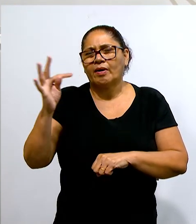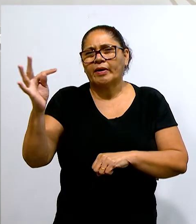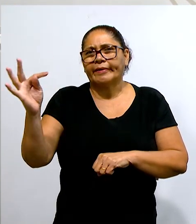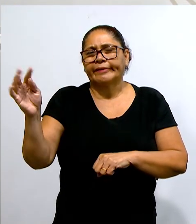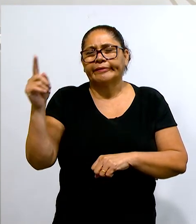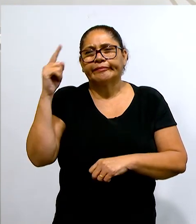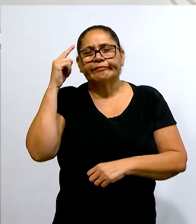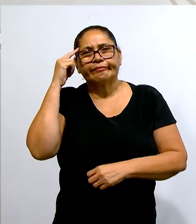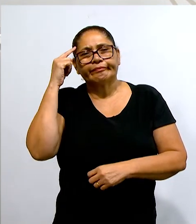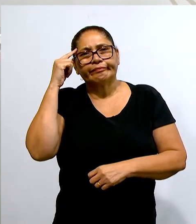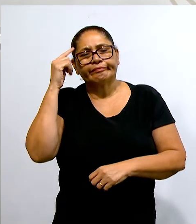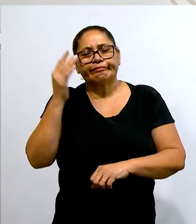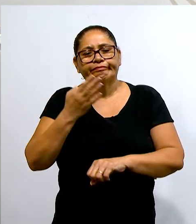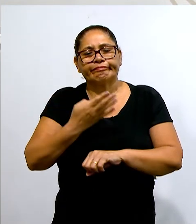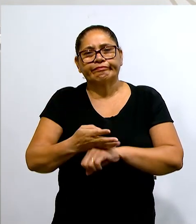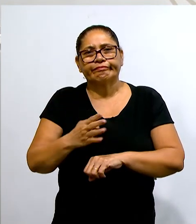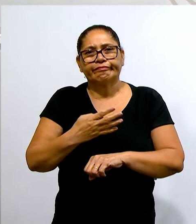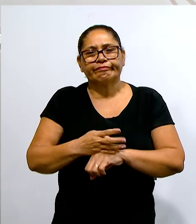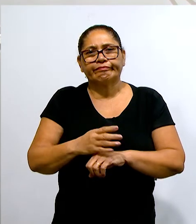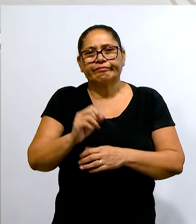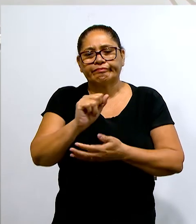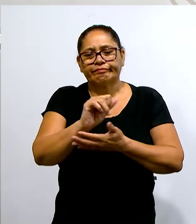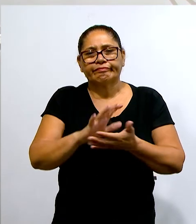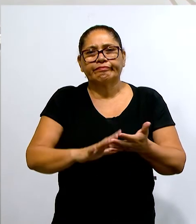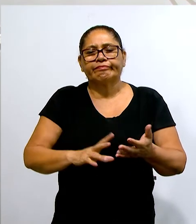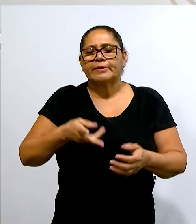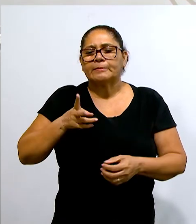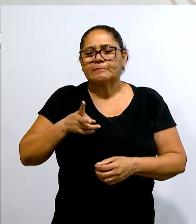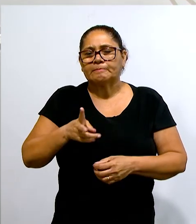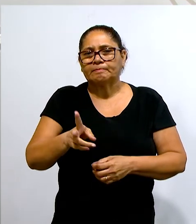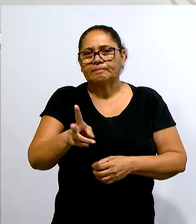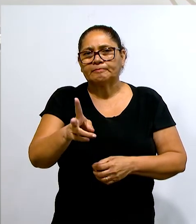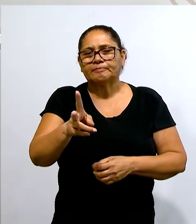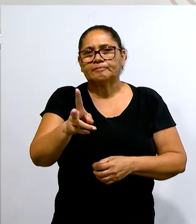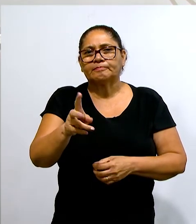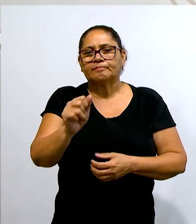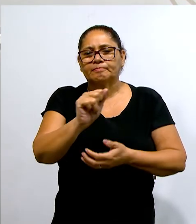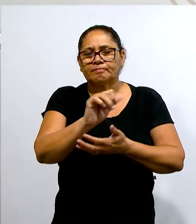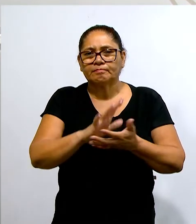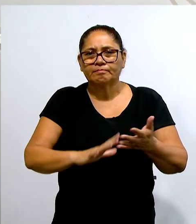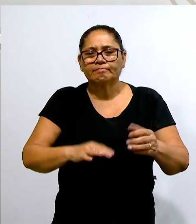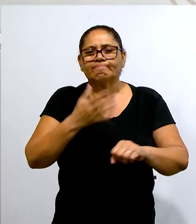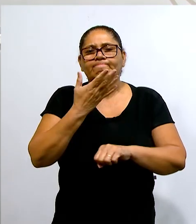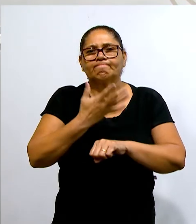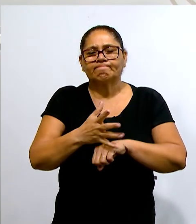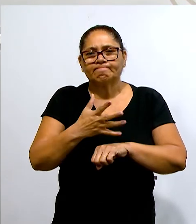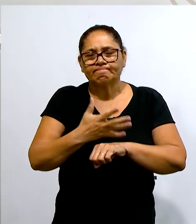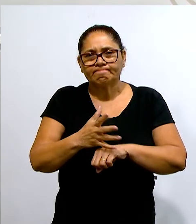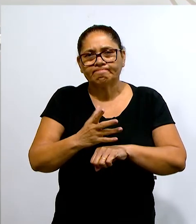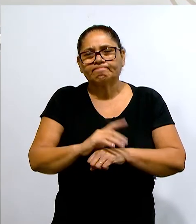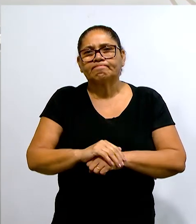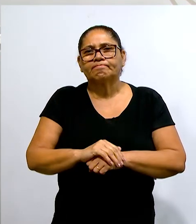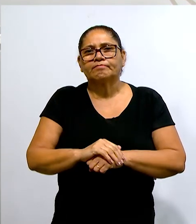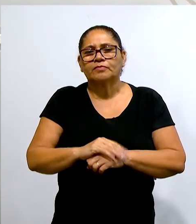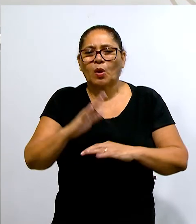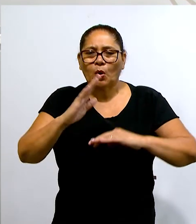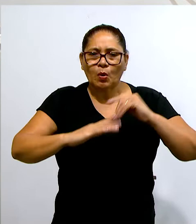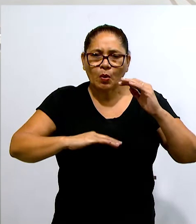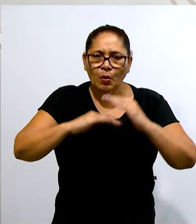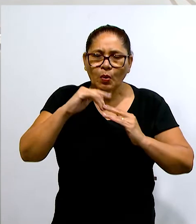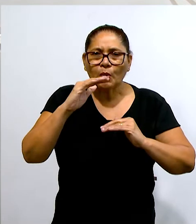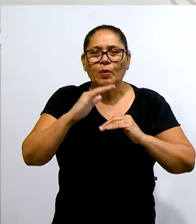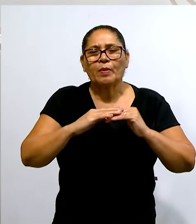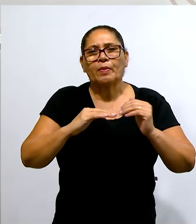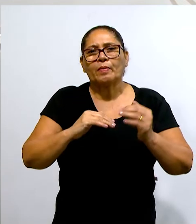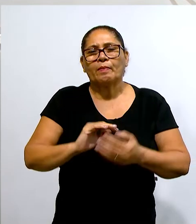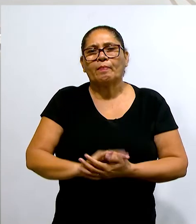minha prática. E isso é um exercício constante, um exercício prático, que enquanto profissional,